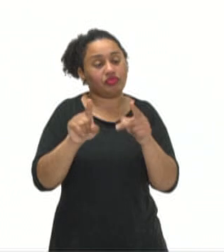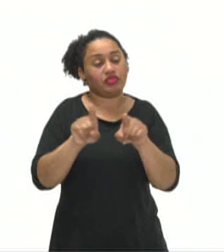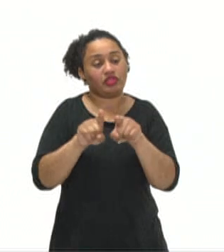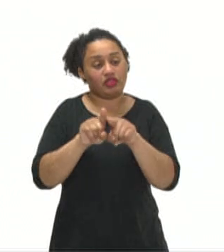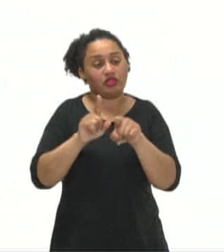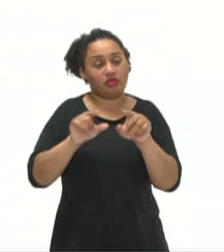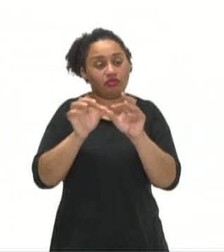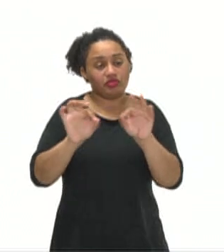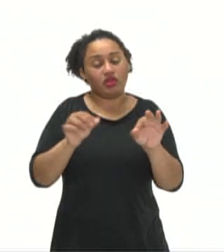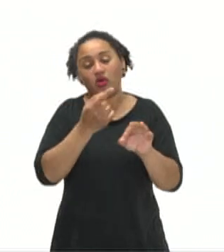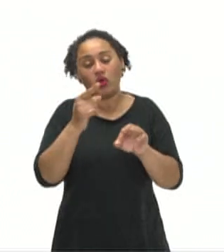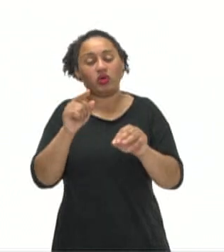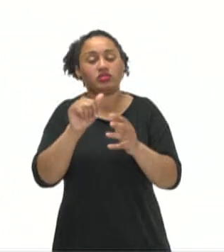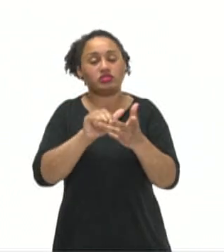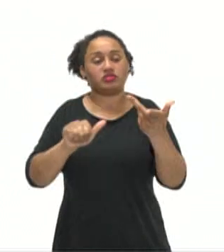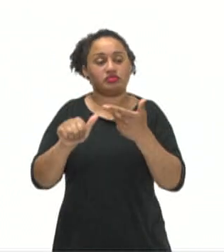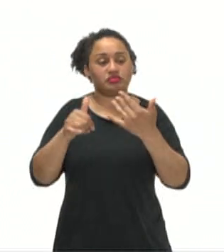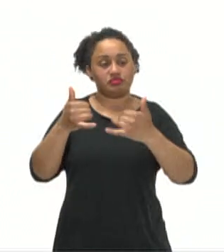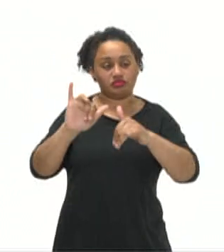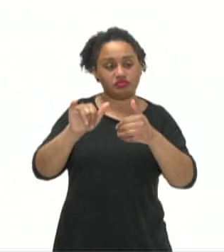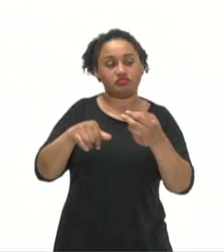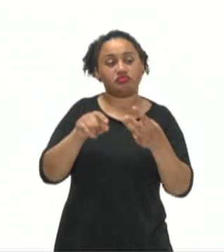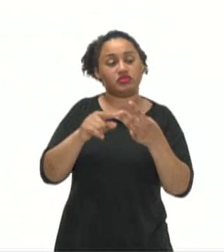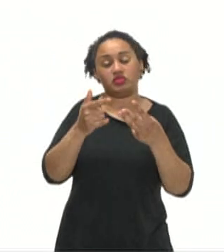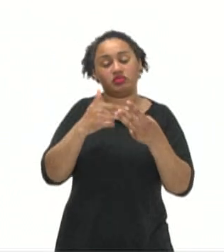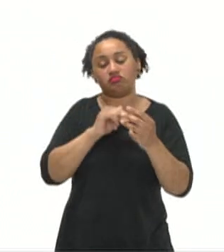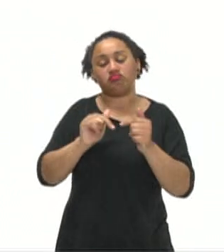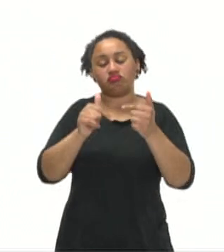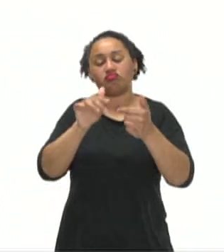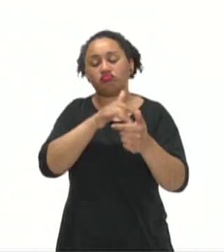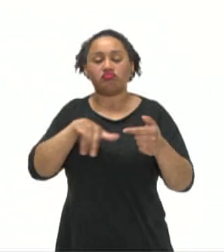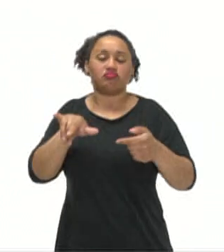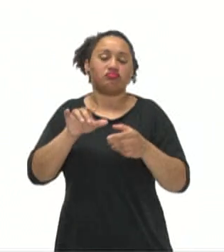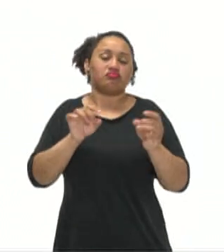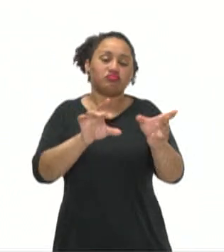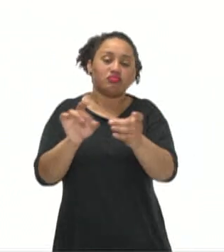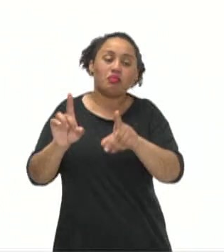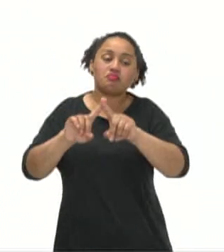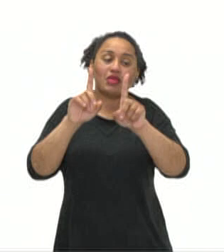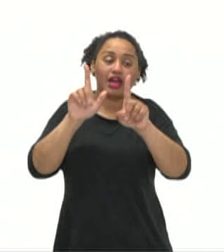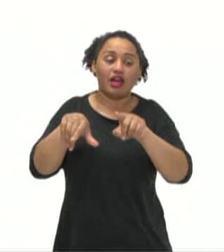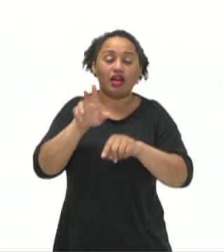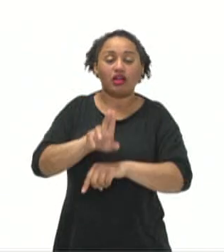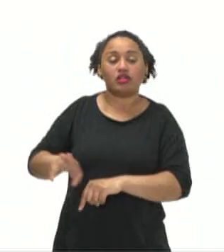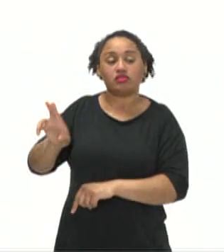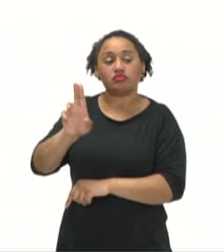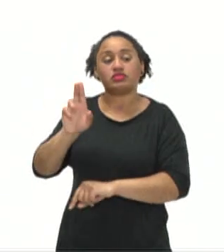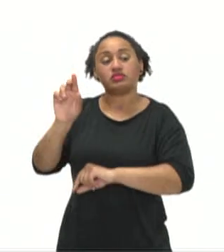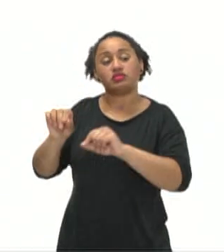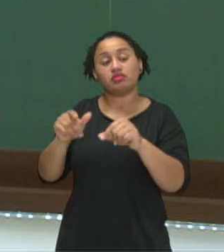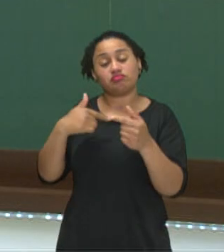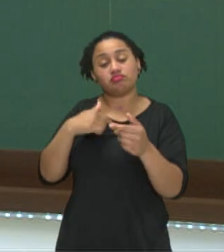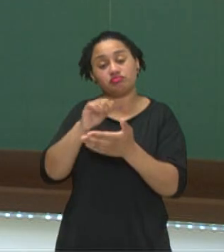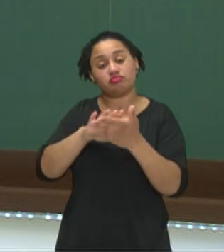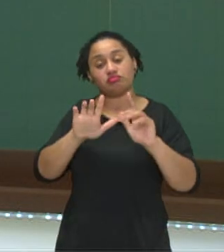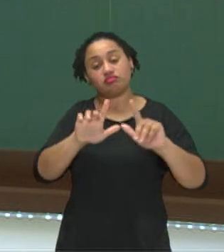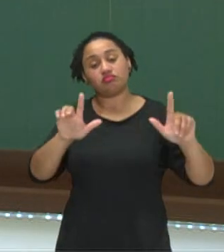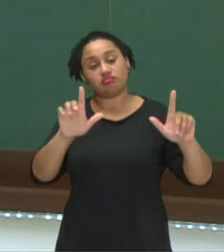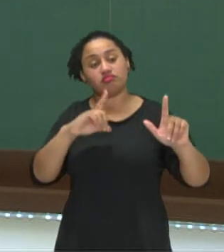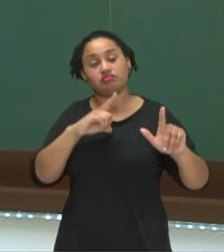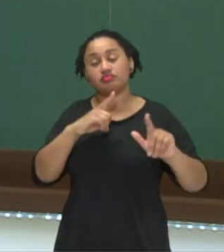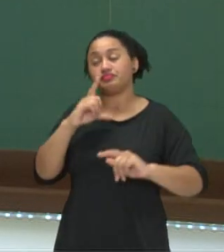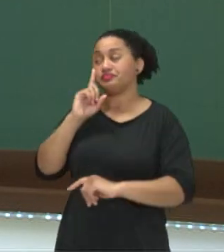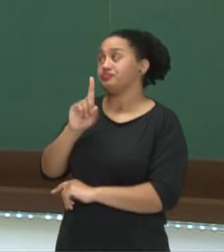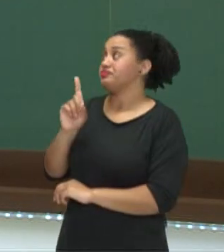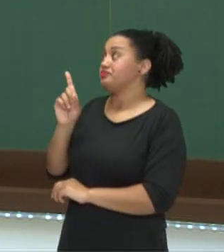substâncias químicas, não tem aplicação comercial, mas é cientificamente bastante utilizado. E aqui é a imagem do nosso brometo